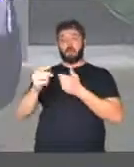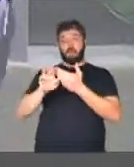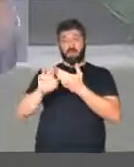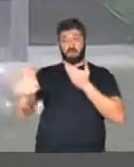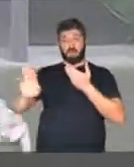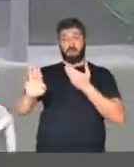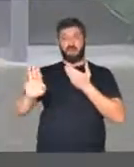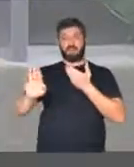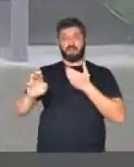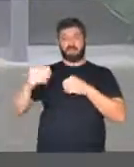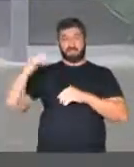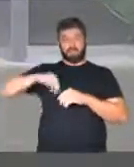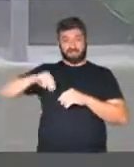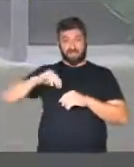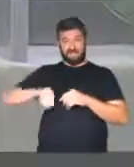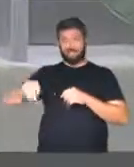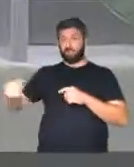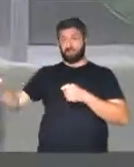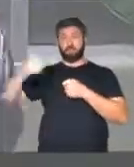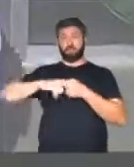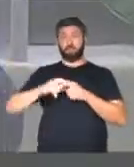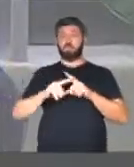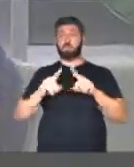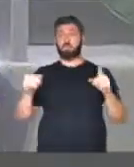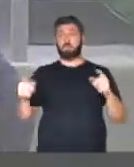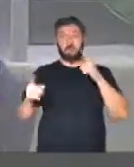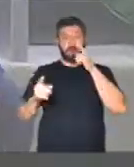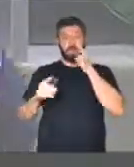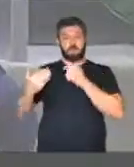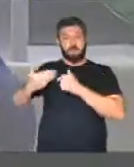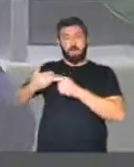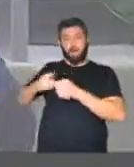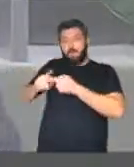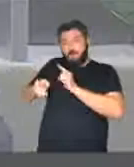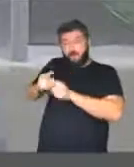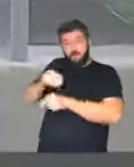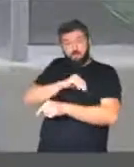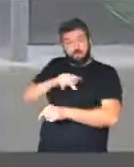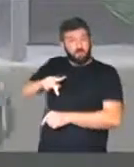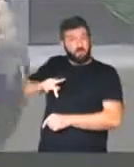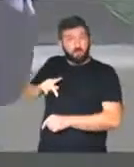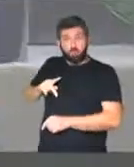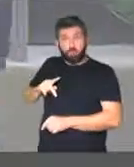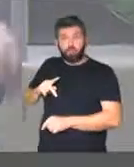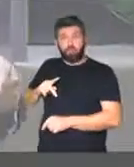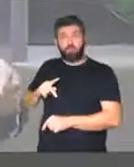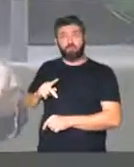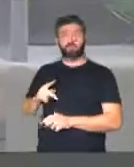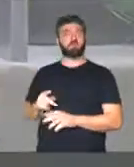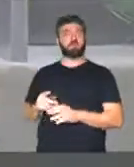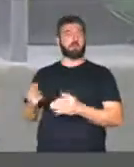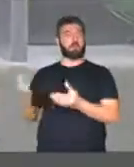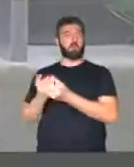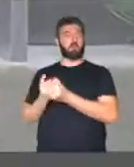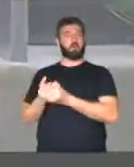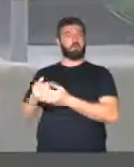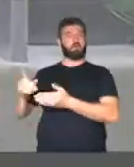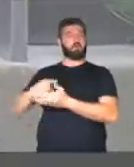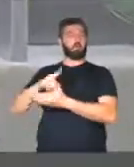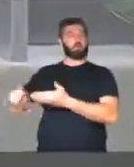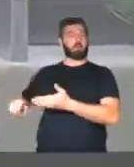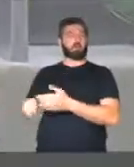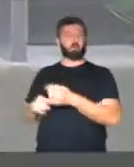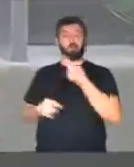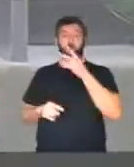licença remunerada, mas o corporativismo do Ministério Público encerrou esse procedimento dizendo: